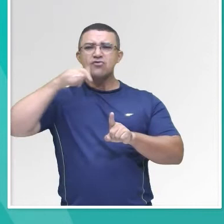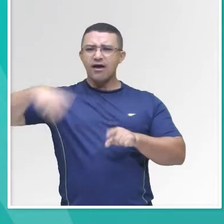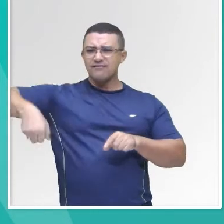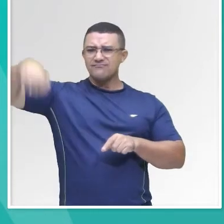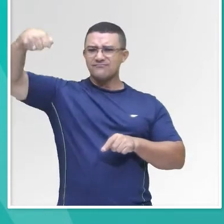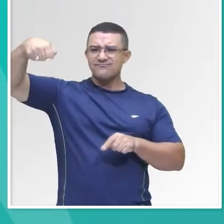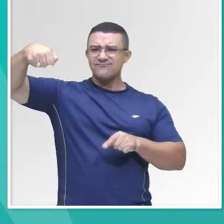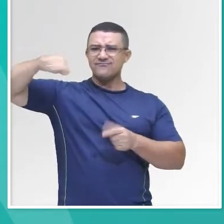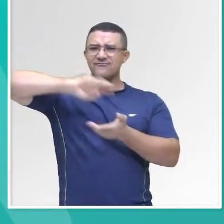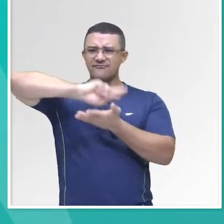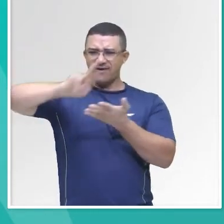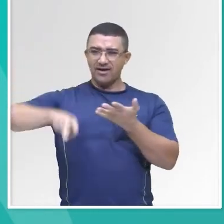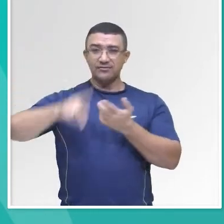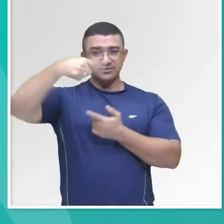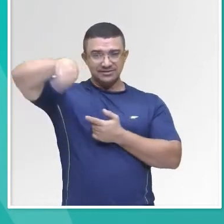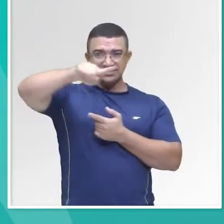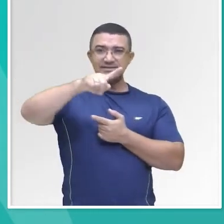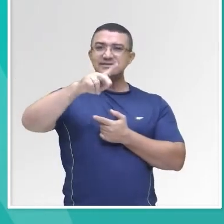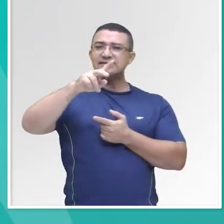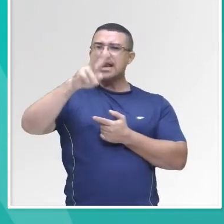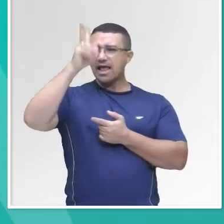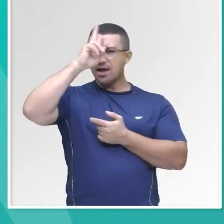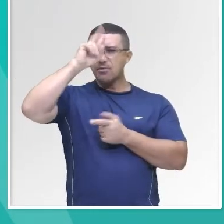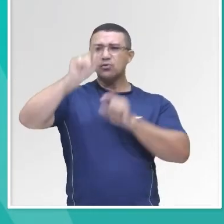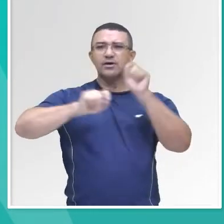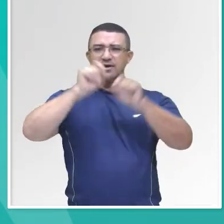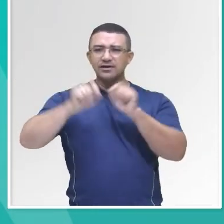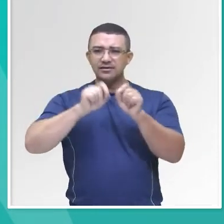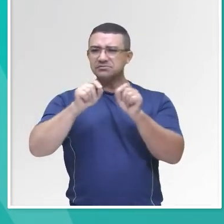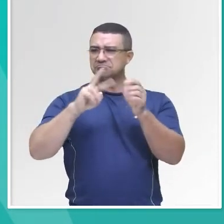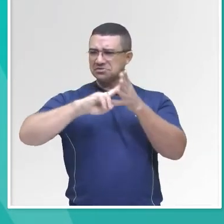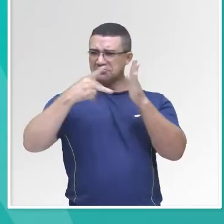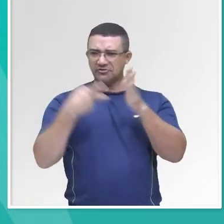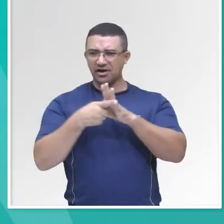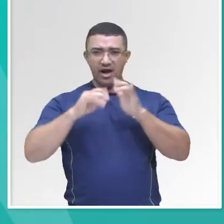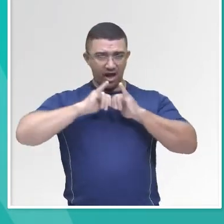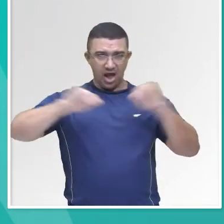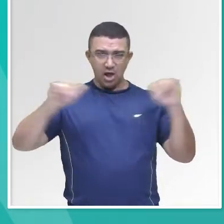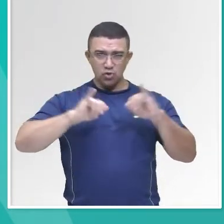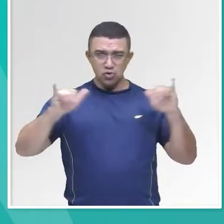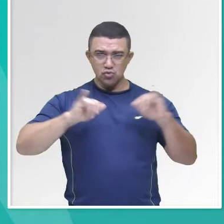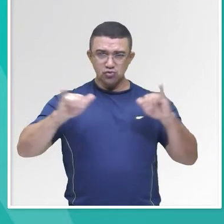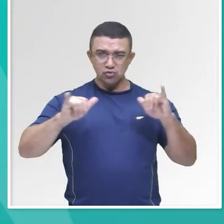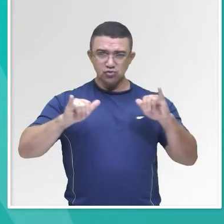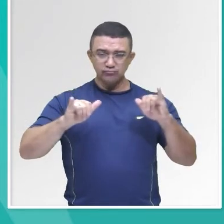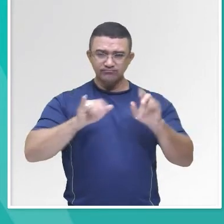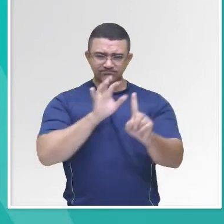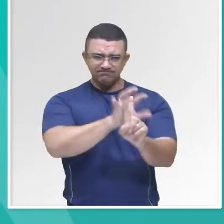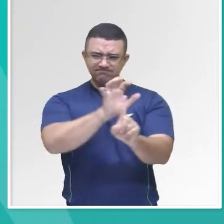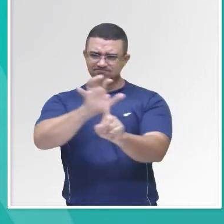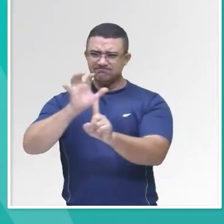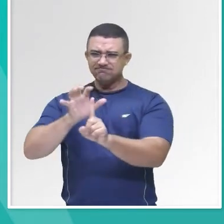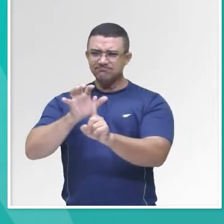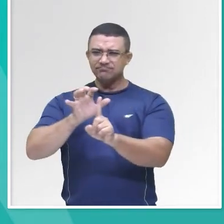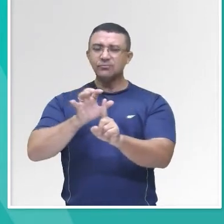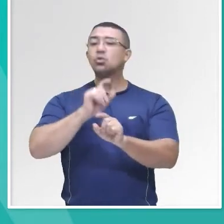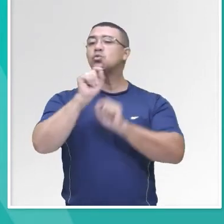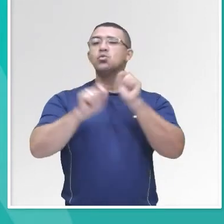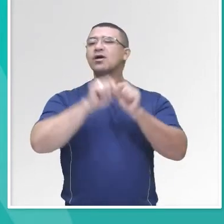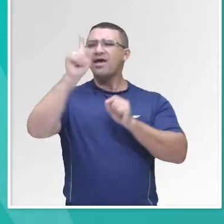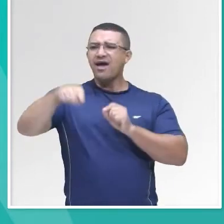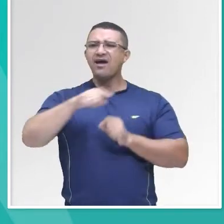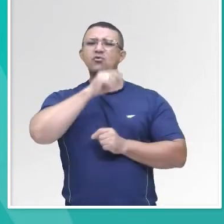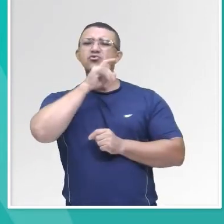sabe o que são anúncios apelativos? O que há de prejudicial na relação